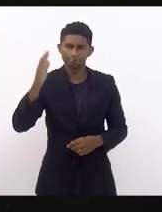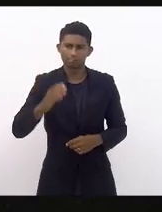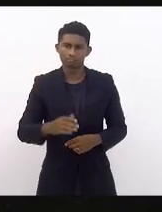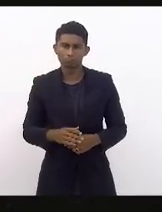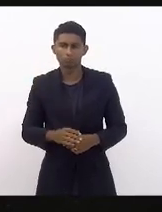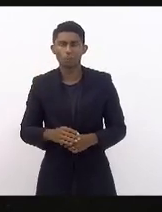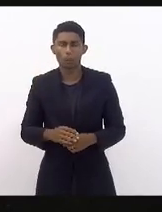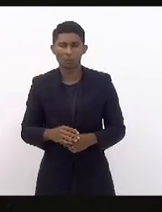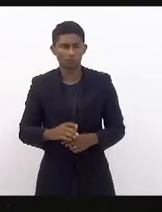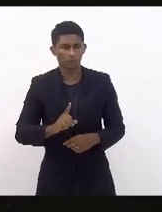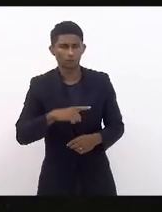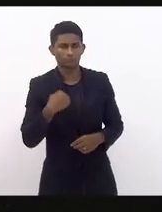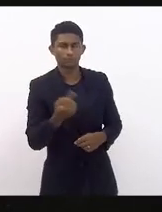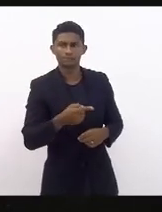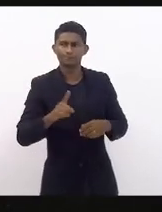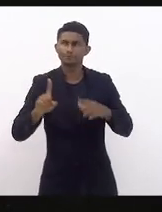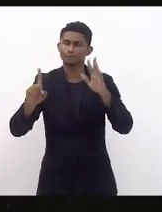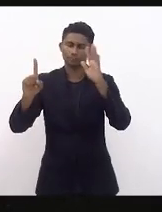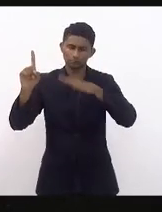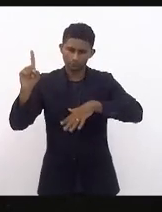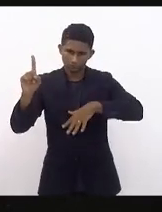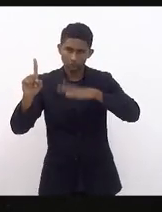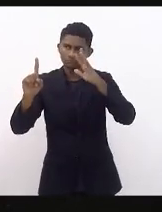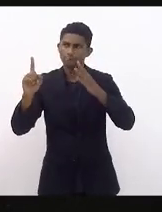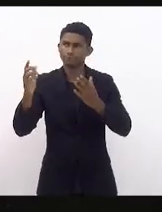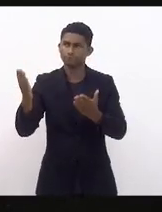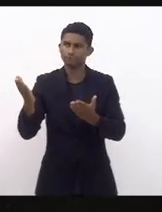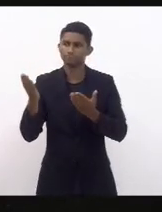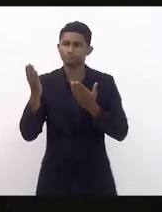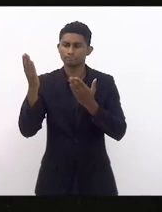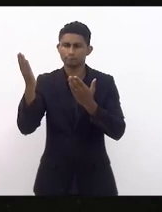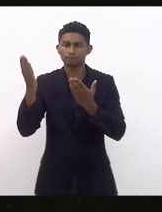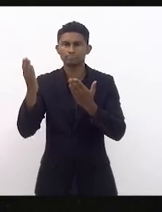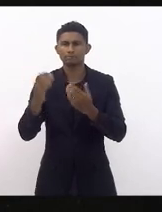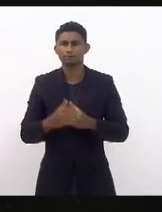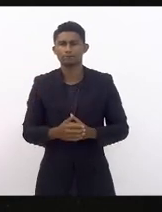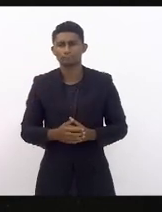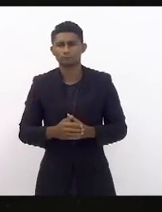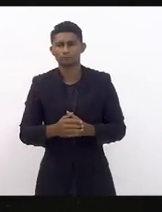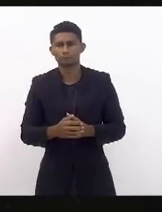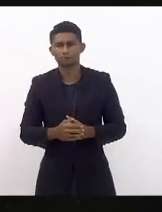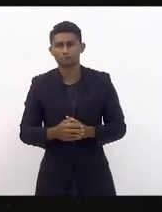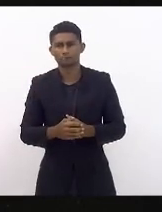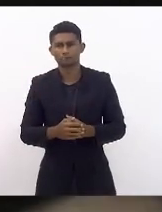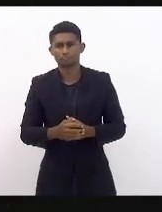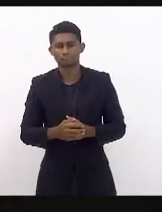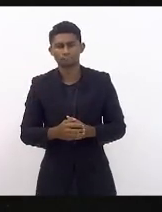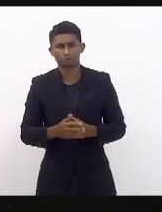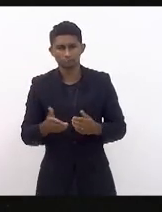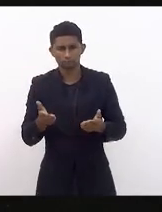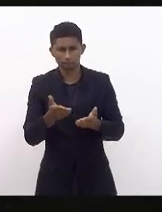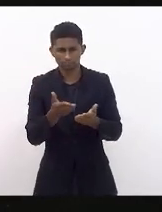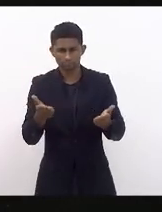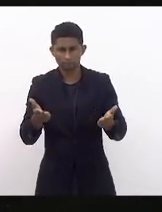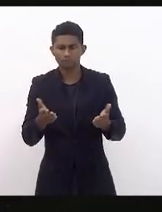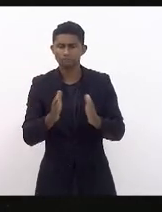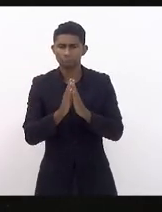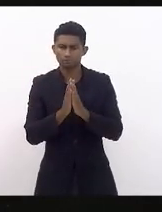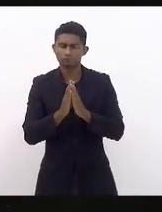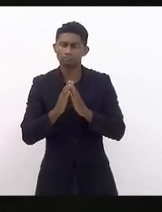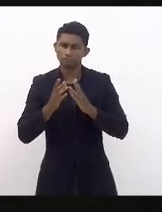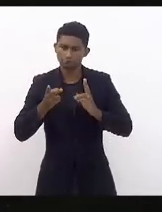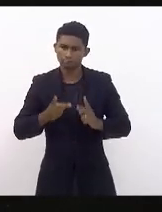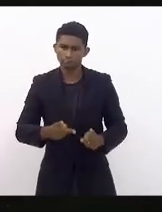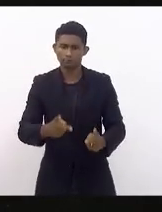de receber a glória, a honra e o poder. Amados, prossigamos para o